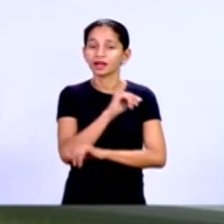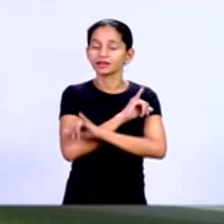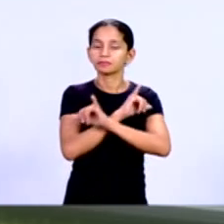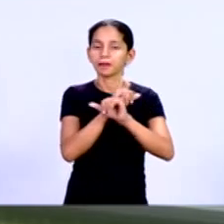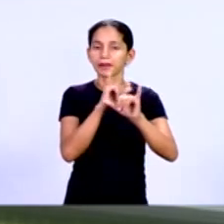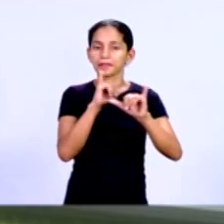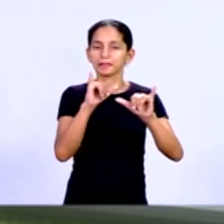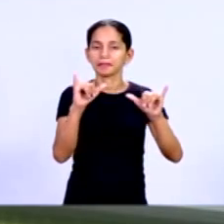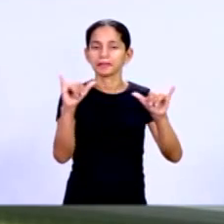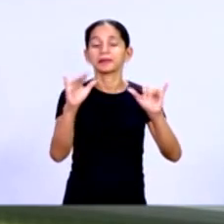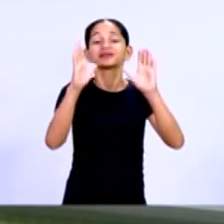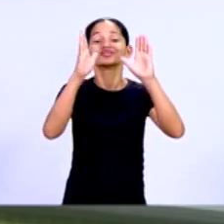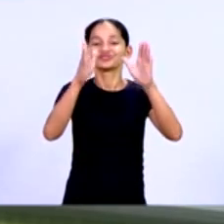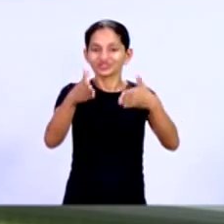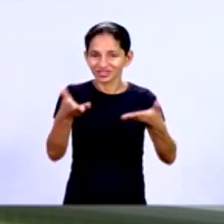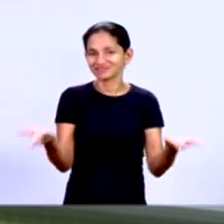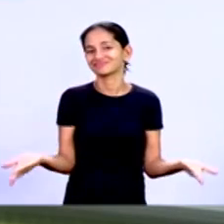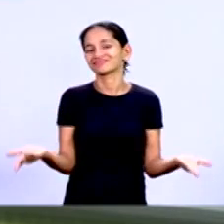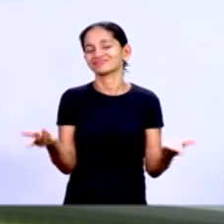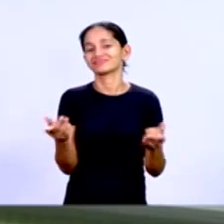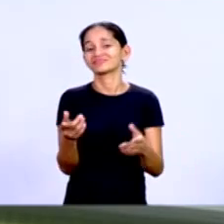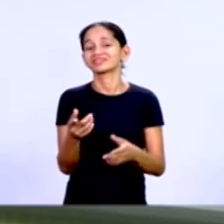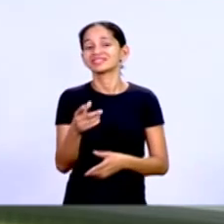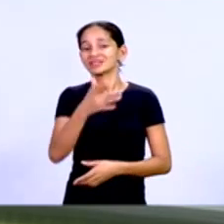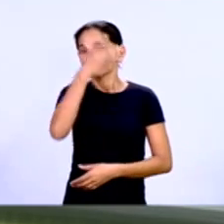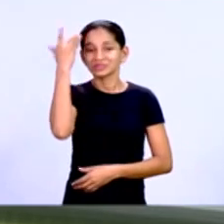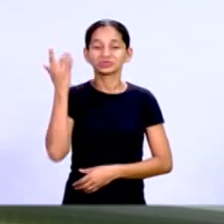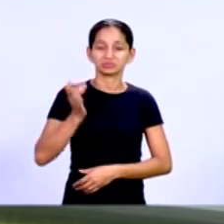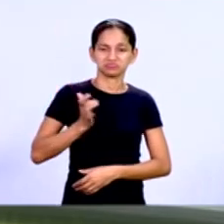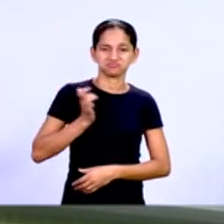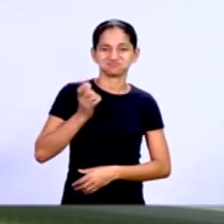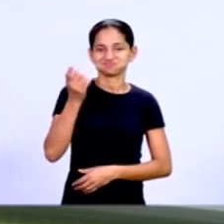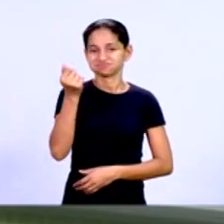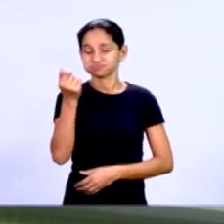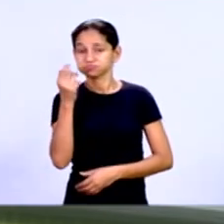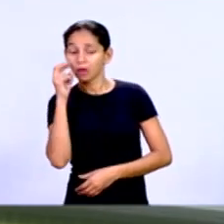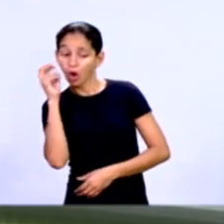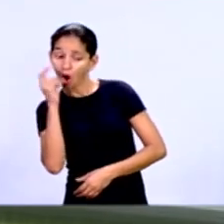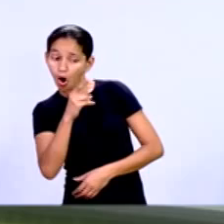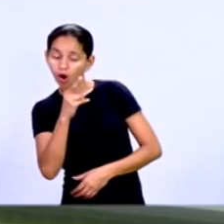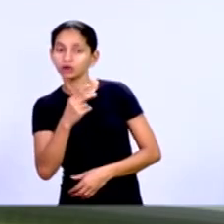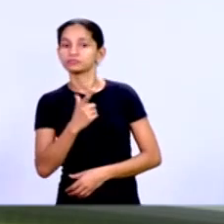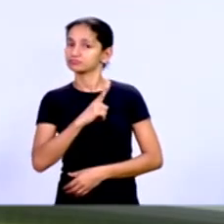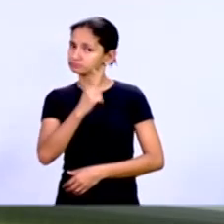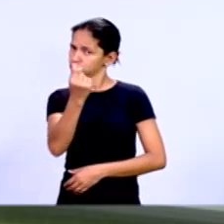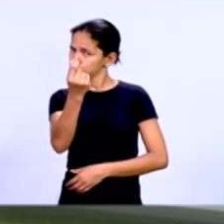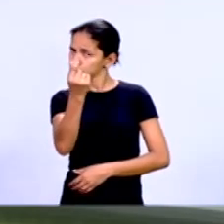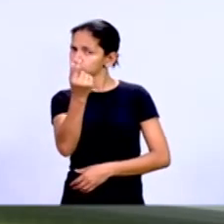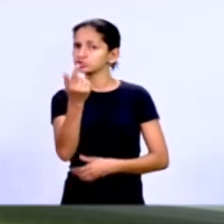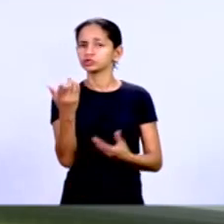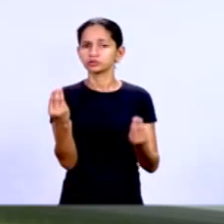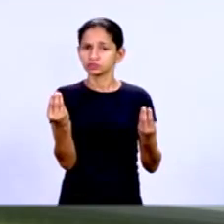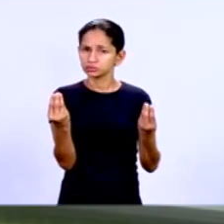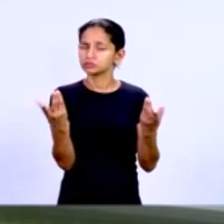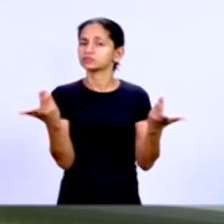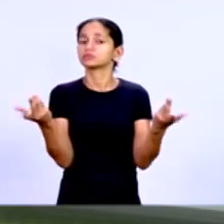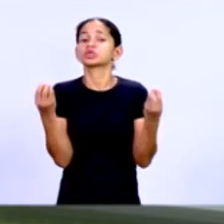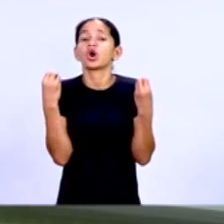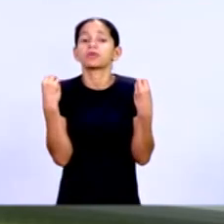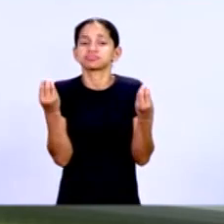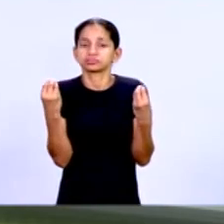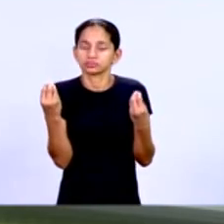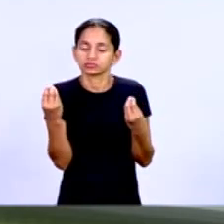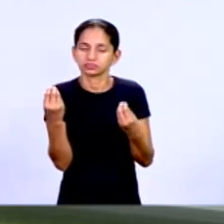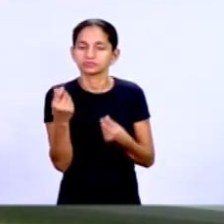mercado. Principalmente o grande investidor, né, que ele tem muito dinheiro para investir e ele quer ganhar dinheiro. Então ele